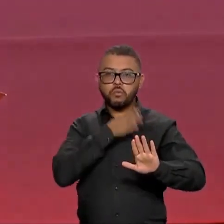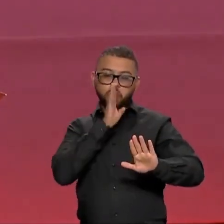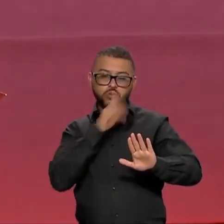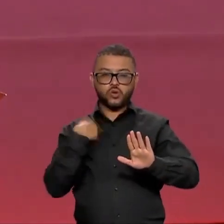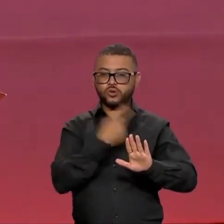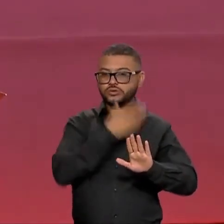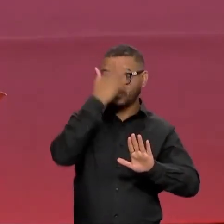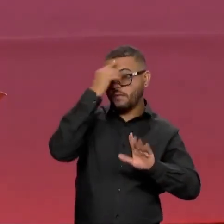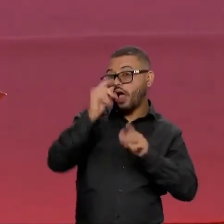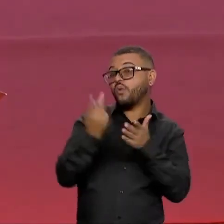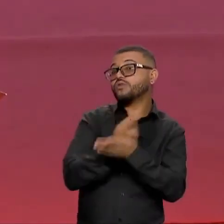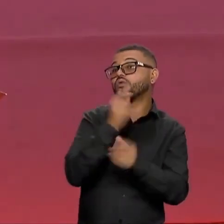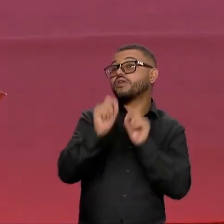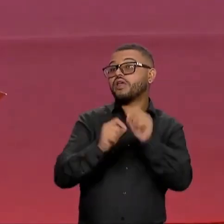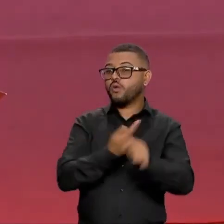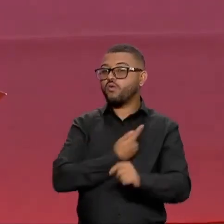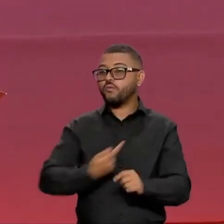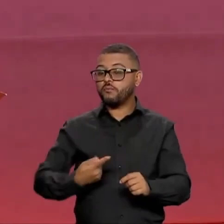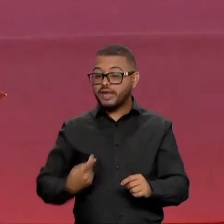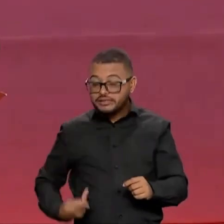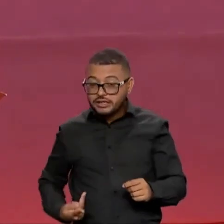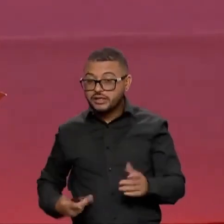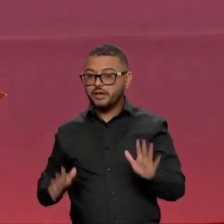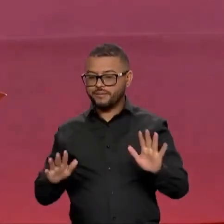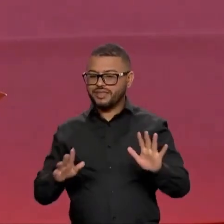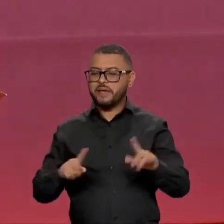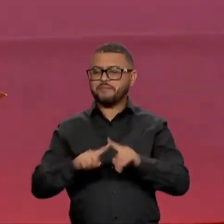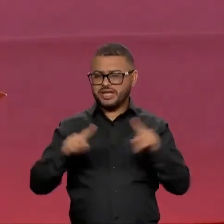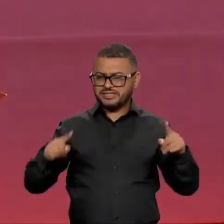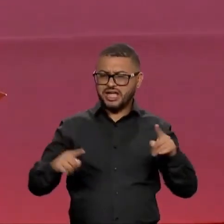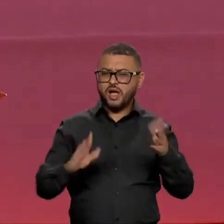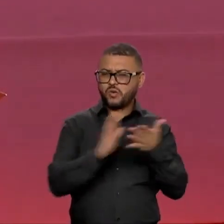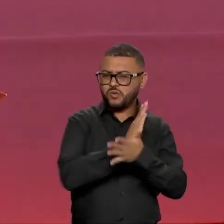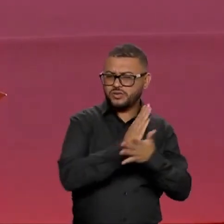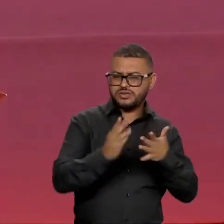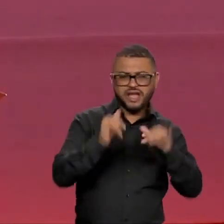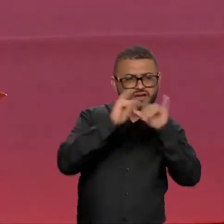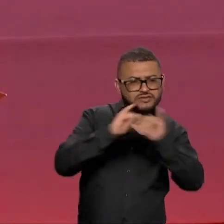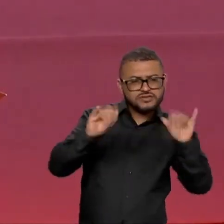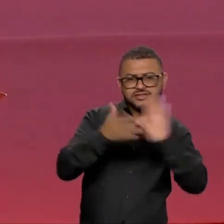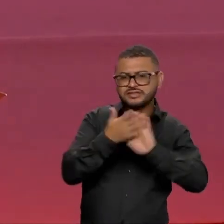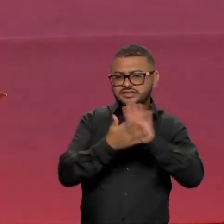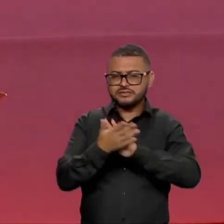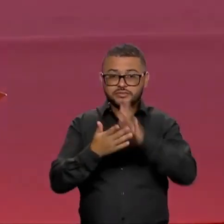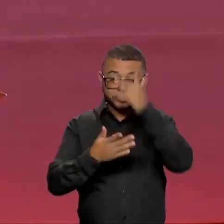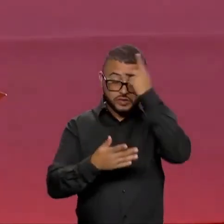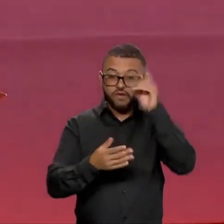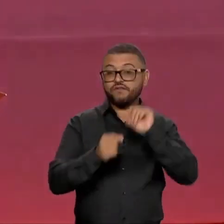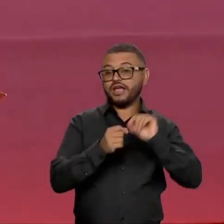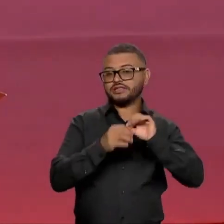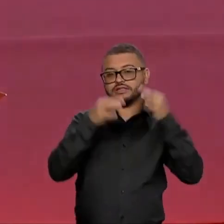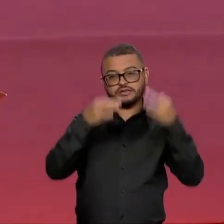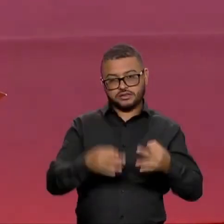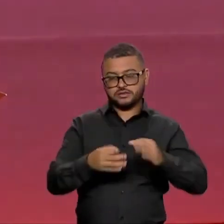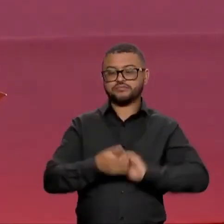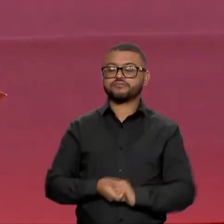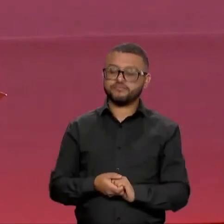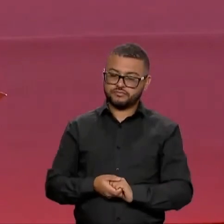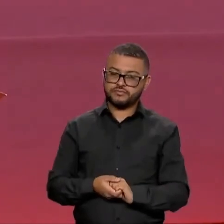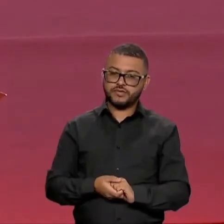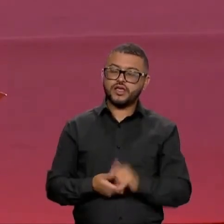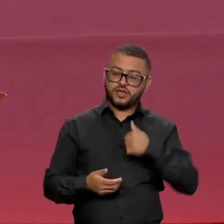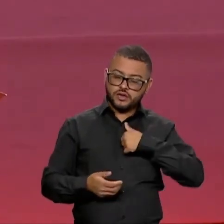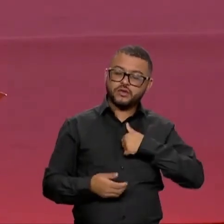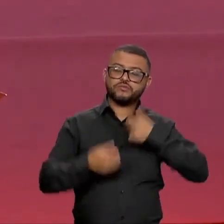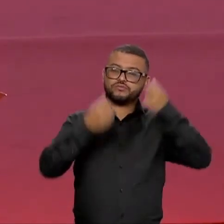Normalmente a gente não sabe. E muitas vezes as pessoas não fazem as coisas que têm que fazer. Então eu queria que